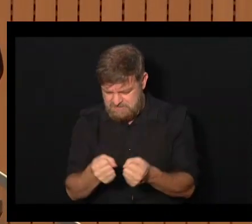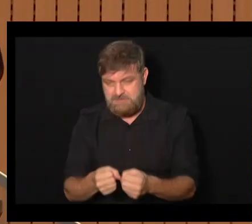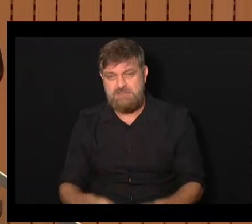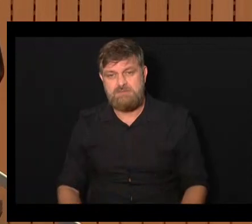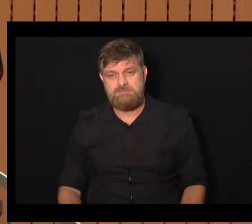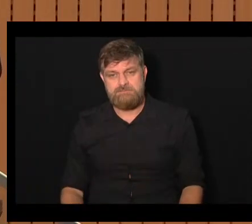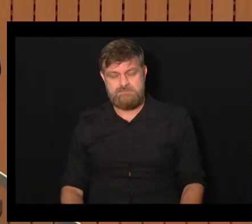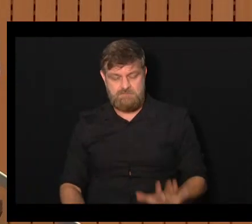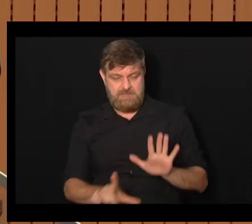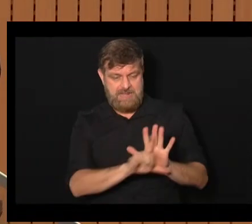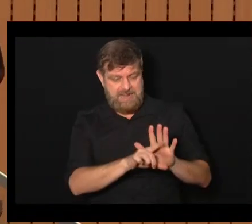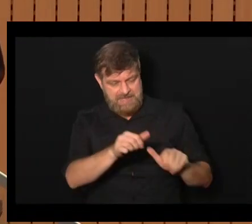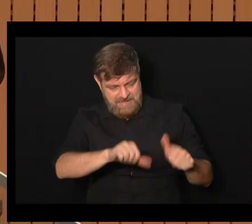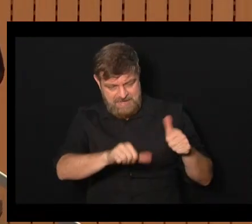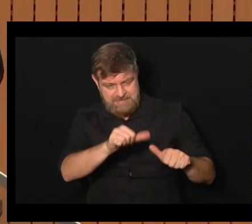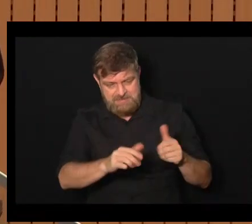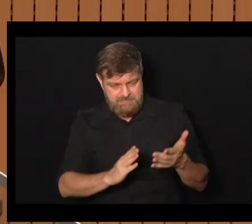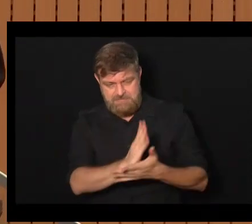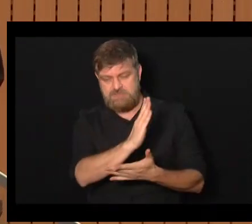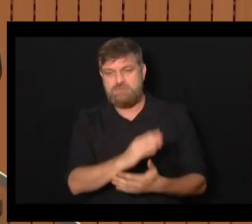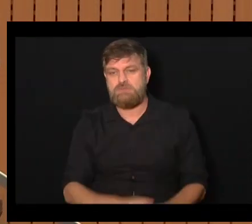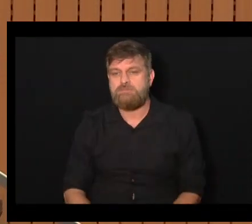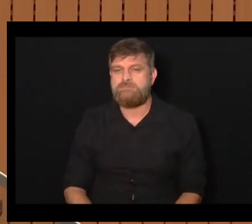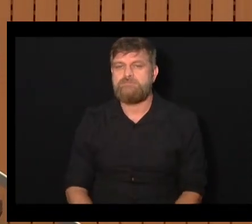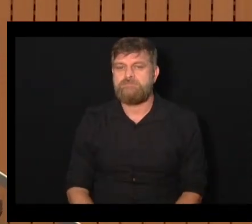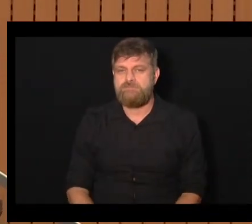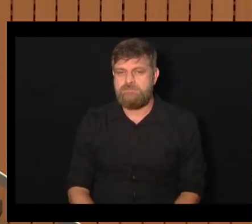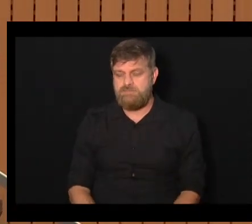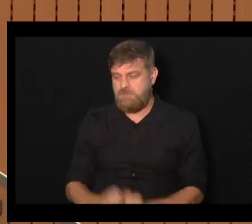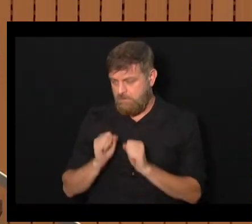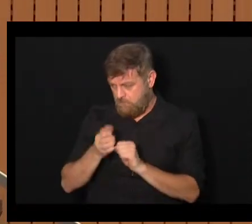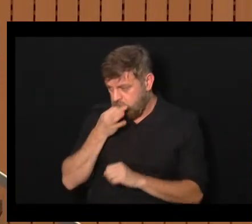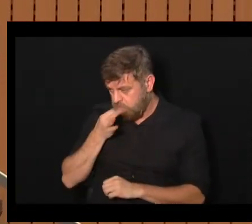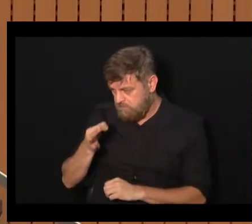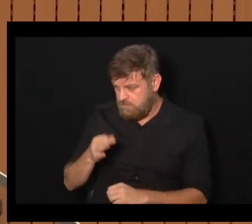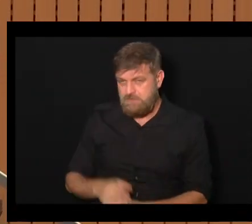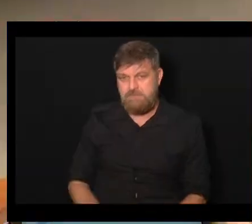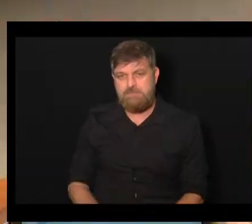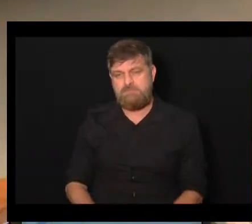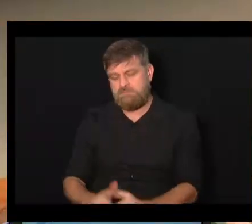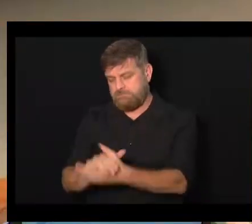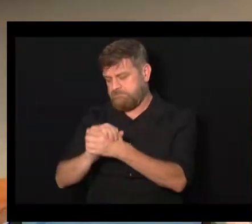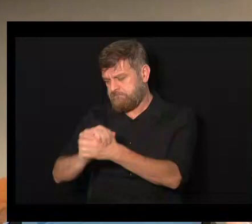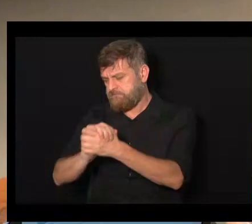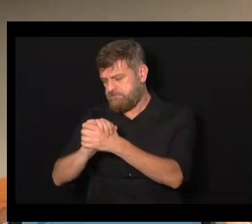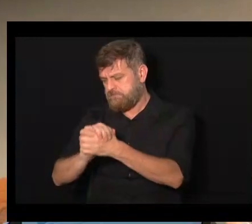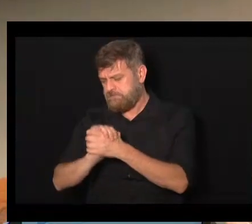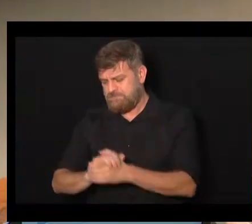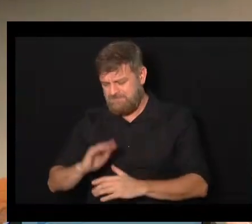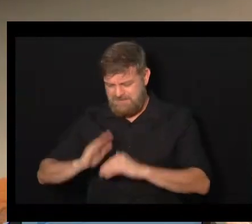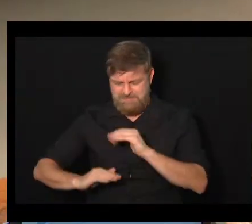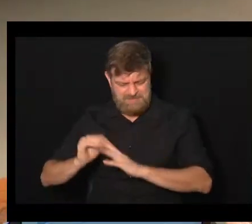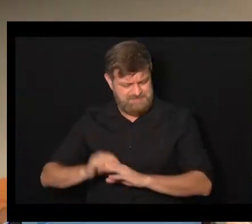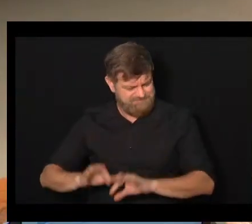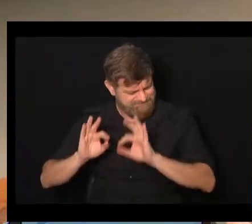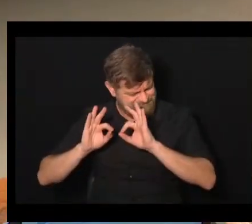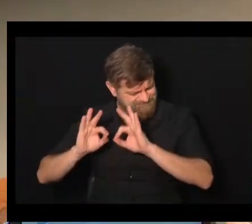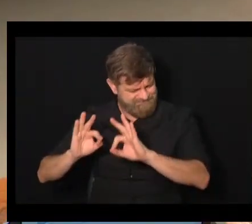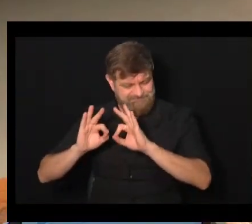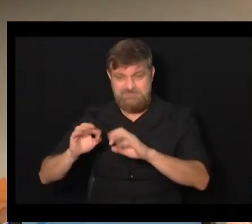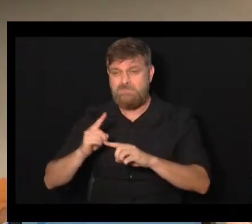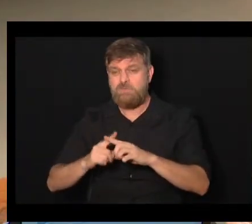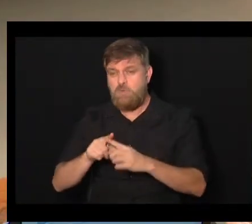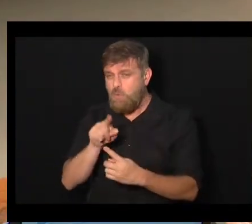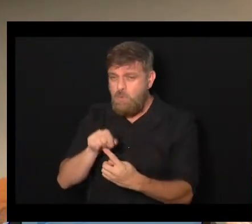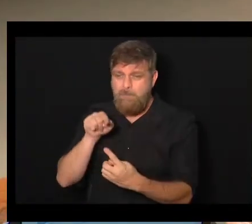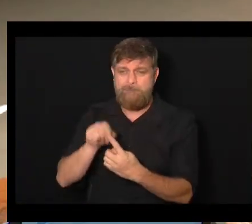primeira discussão na Constituição e Legalidade. Pois não, vereador. Uma parte, vereador. Pois não, vereador. Primeiro, parabenizá-lo pela iniciativa, porque a